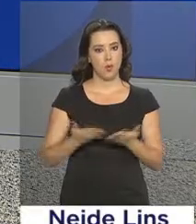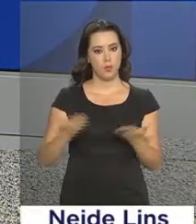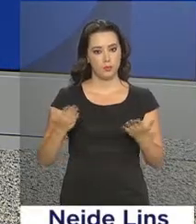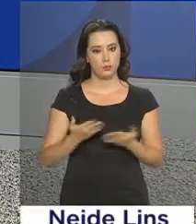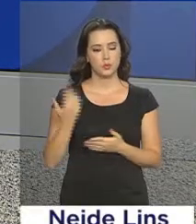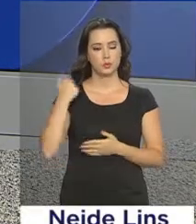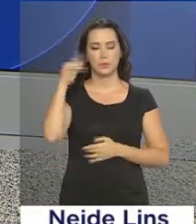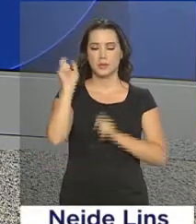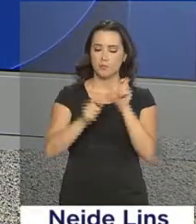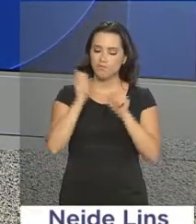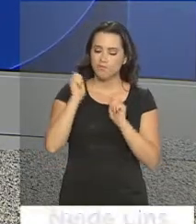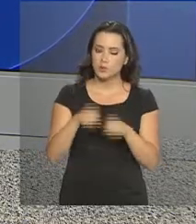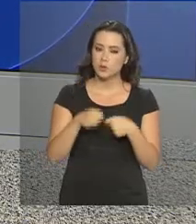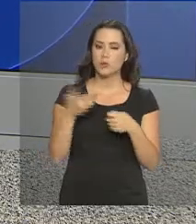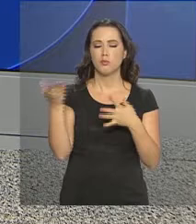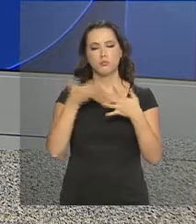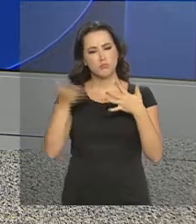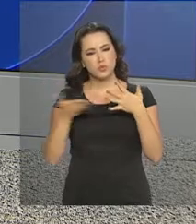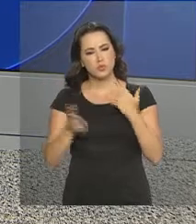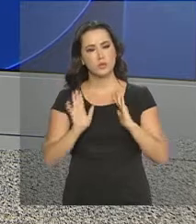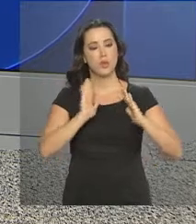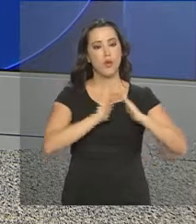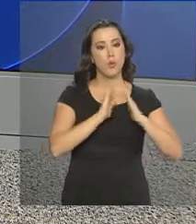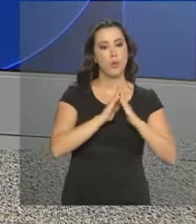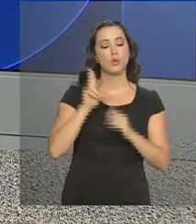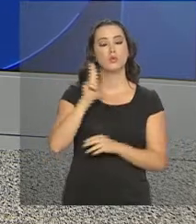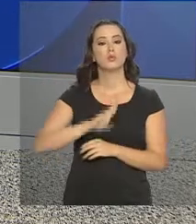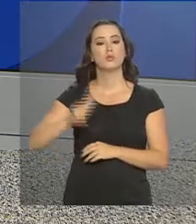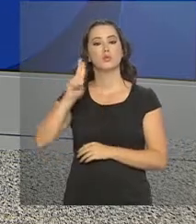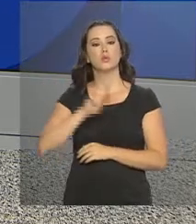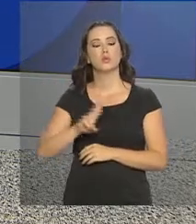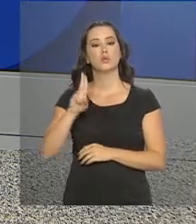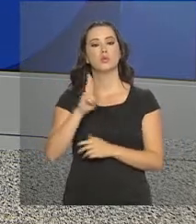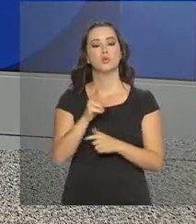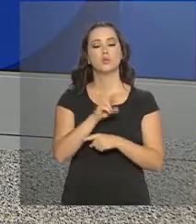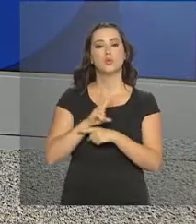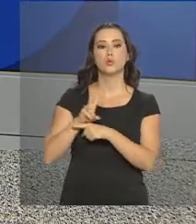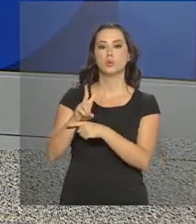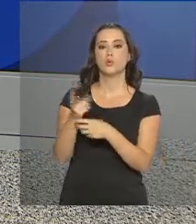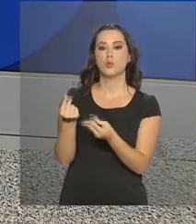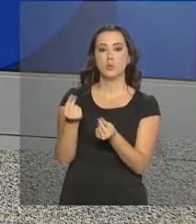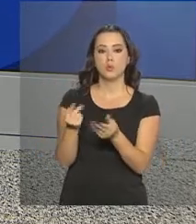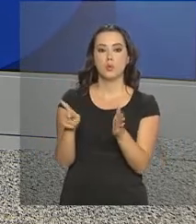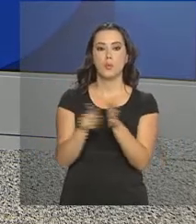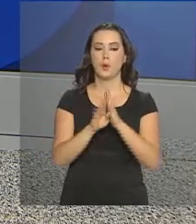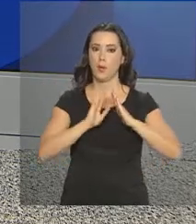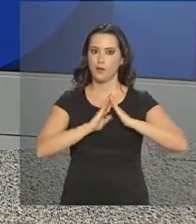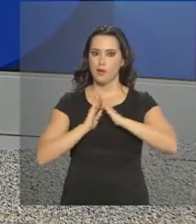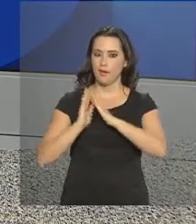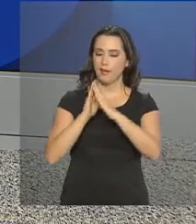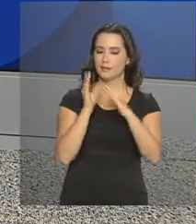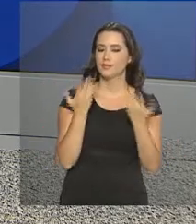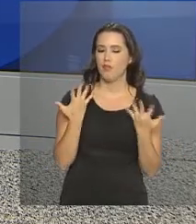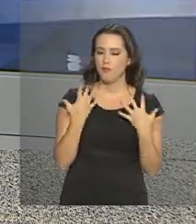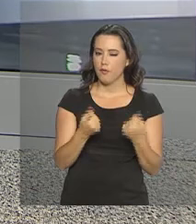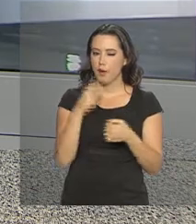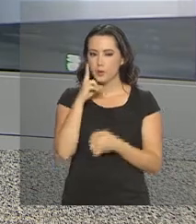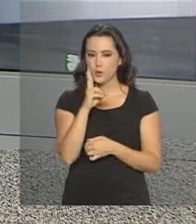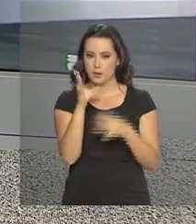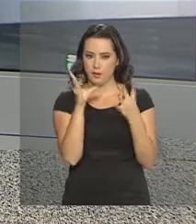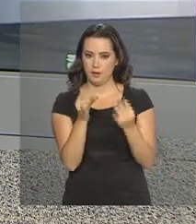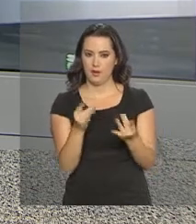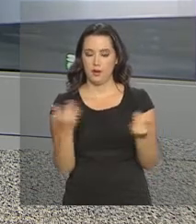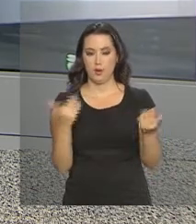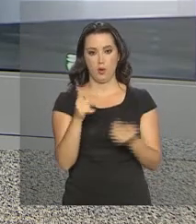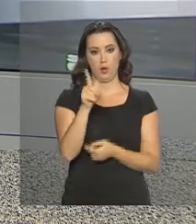hoje mais gente vai poder financiar imóveis usando o sistema financeiro da habitação vamos falar sobre isso agora com a repórter gabriela